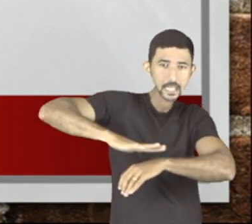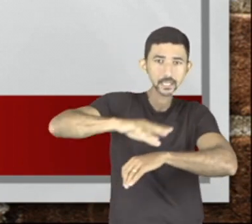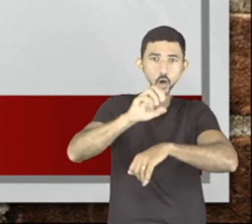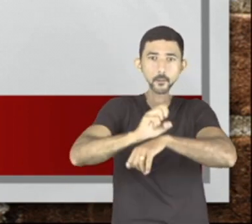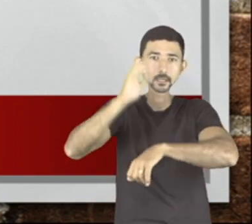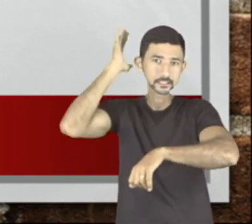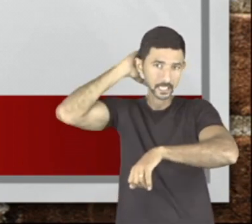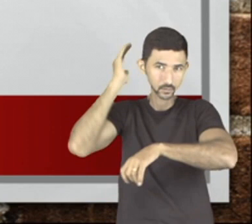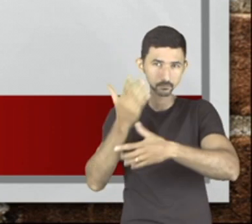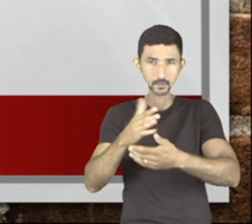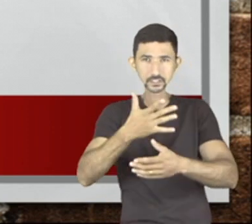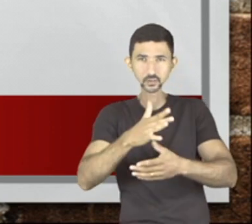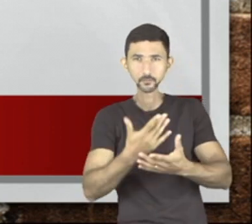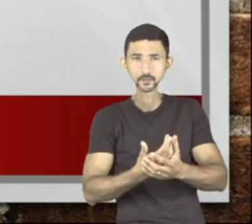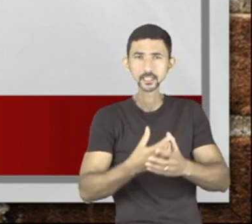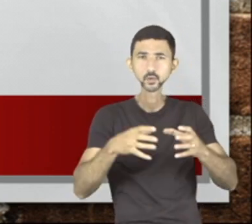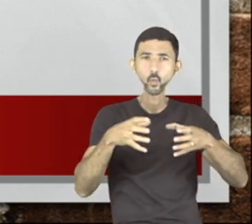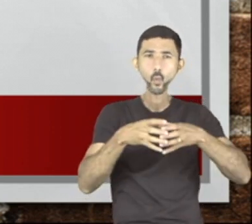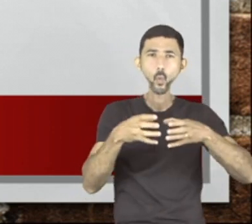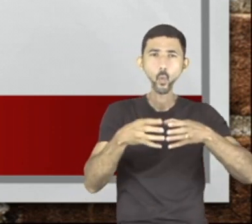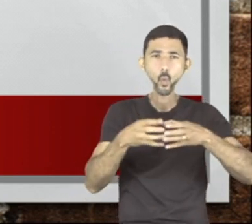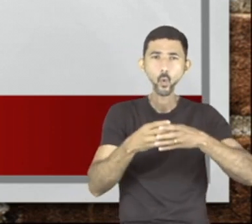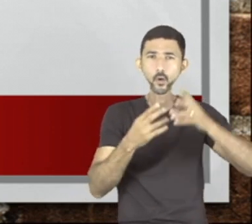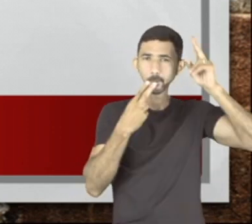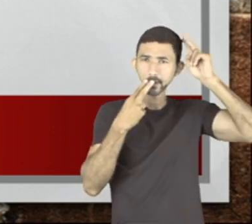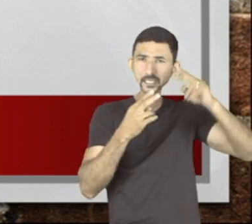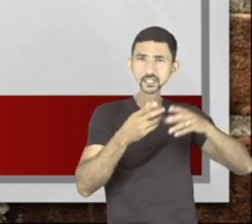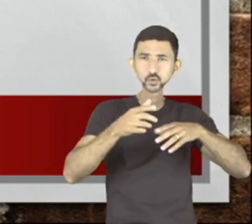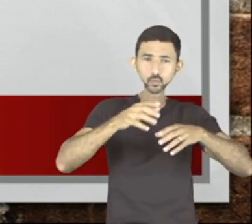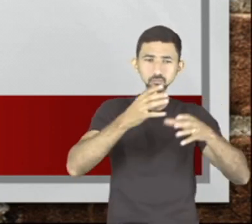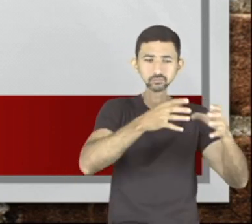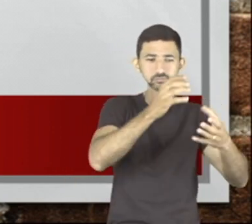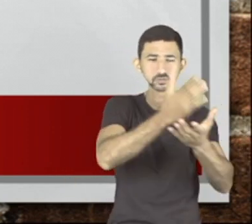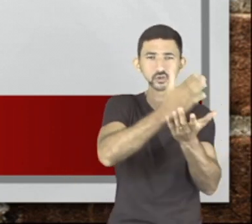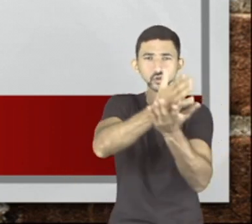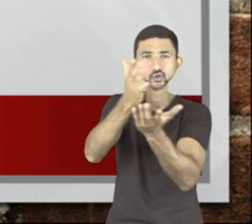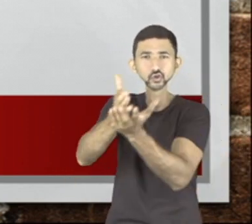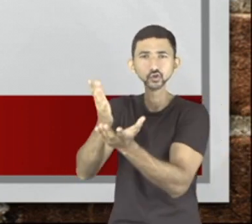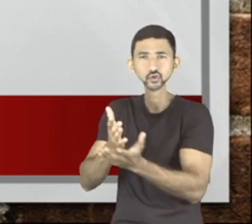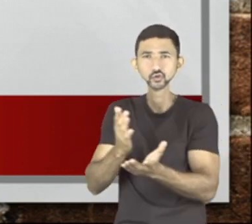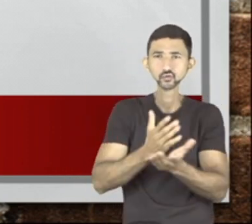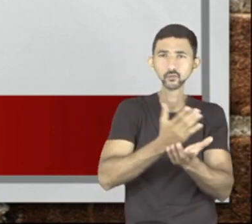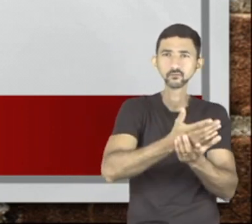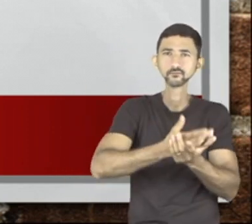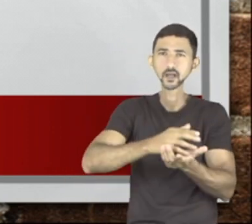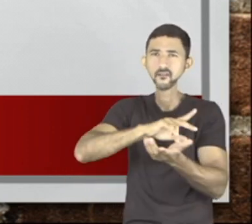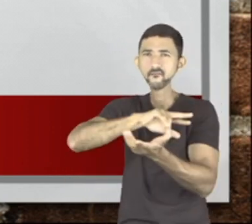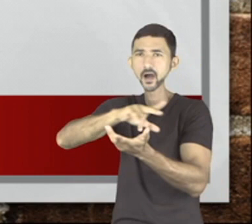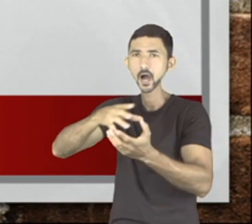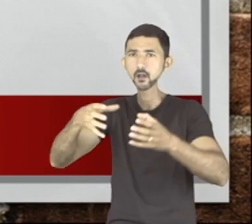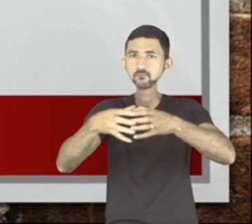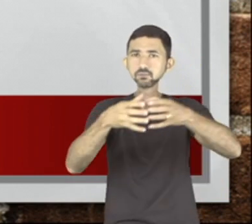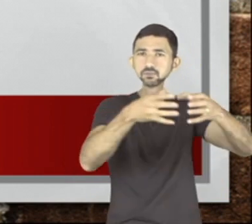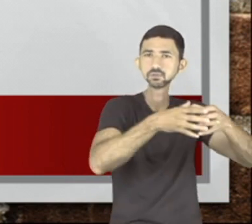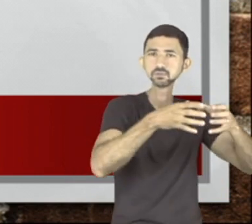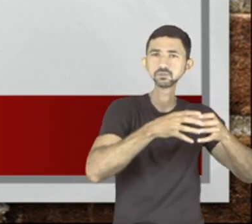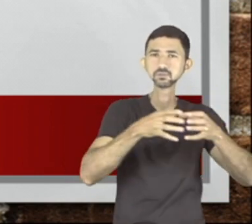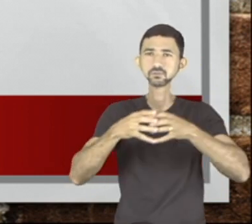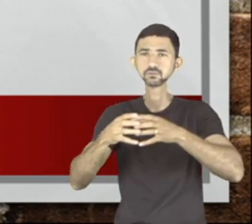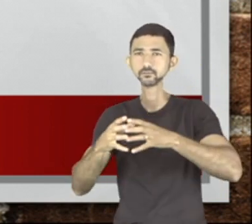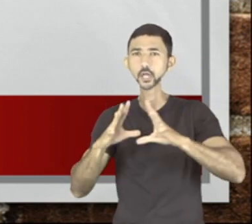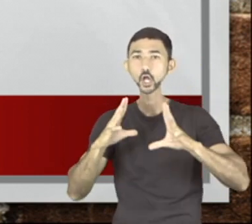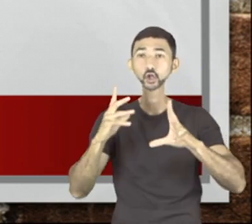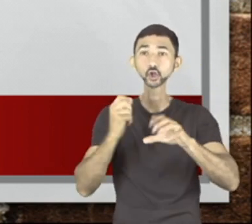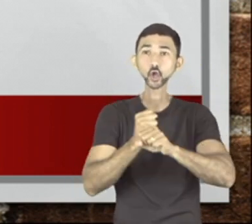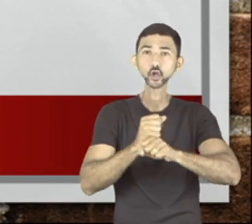concentra 31 etnias indígenas espalhadas em 298 povoações,